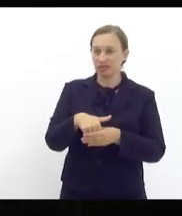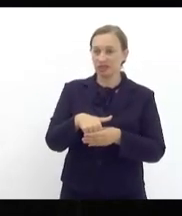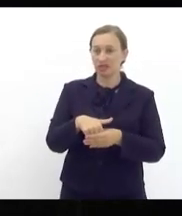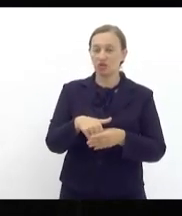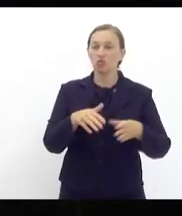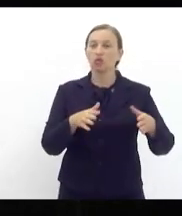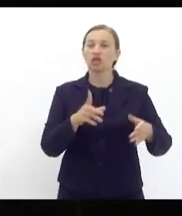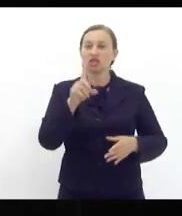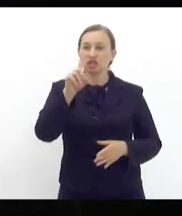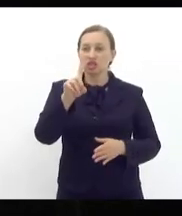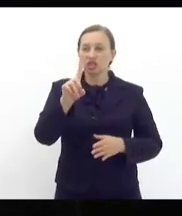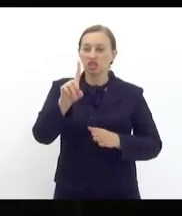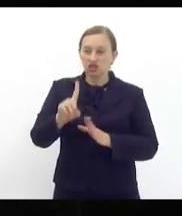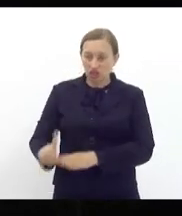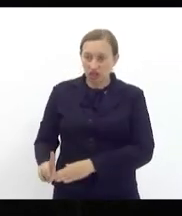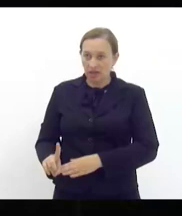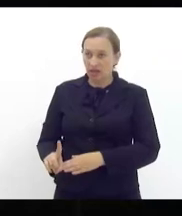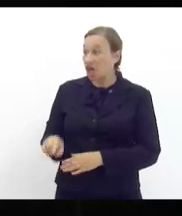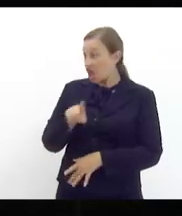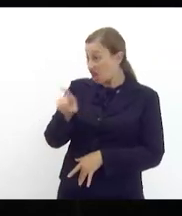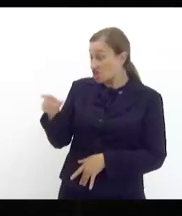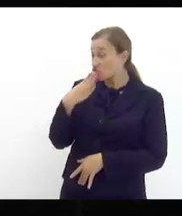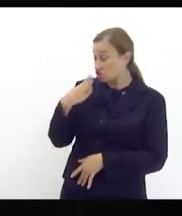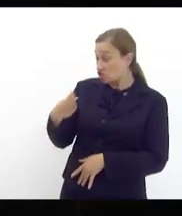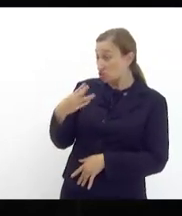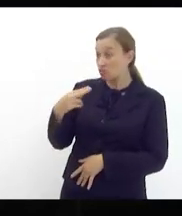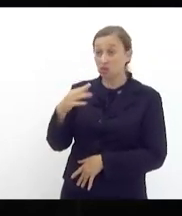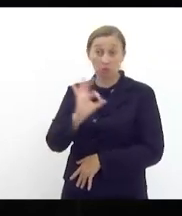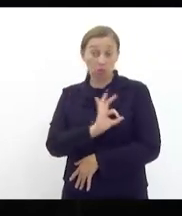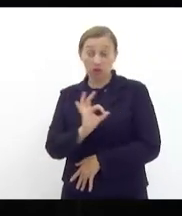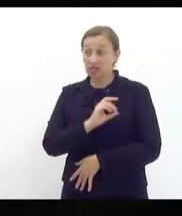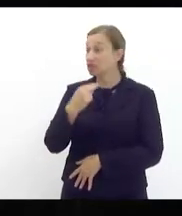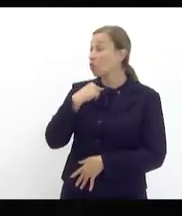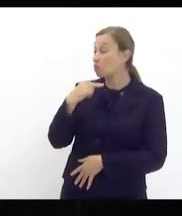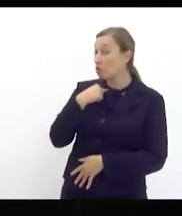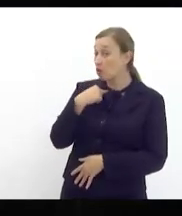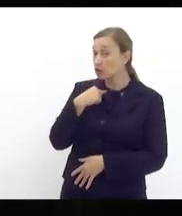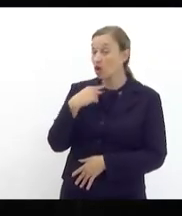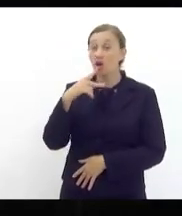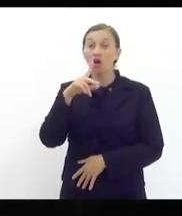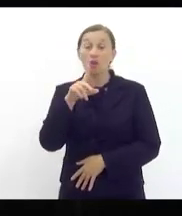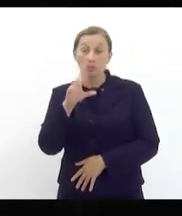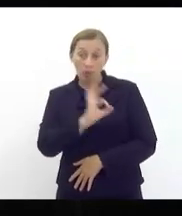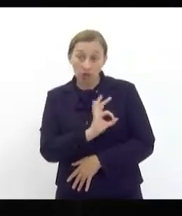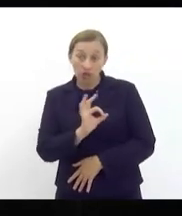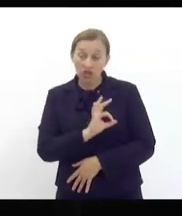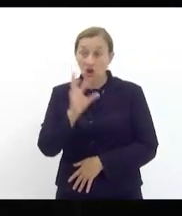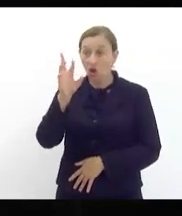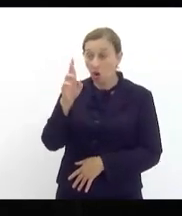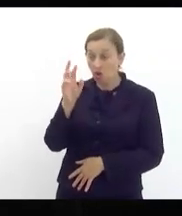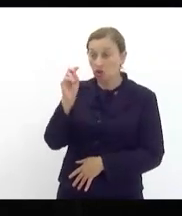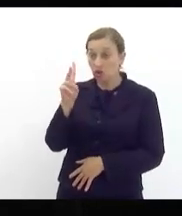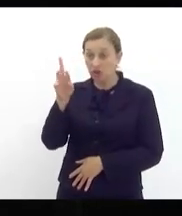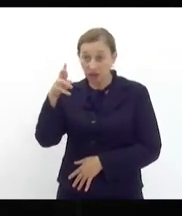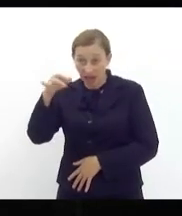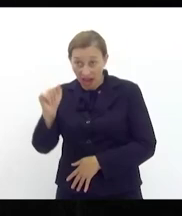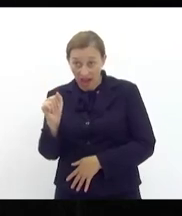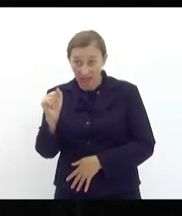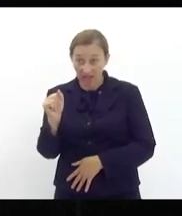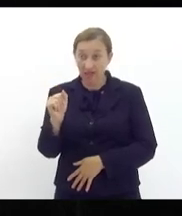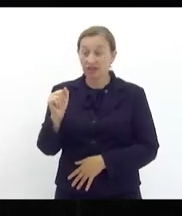pode isso não pode não pode é ter polícia rodoviária federal que pega uma pessoa com saúde mental